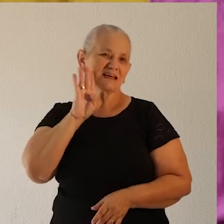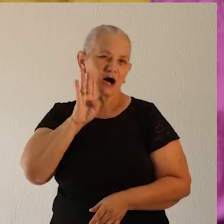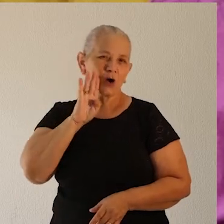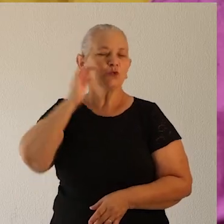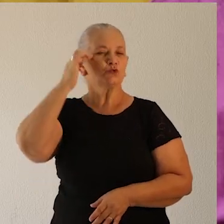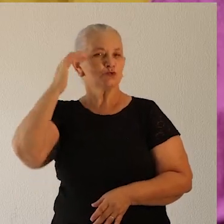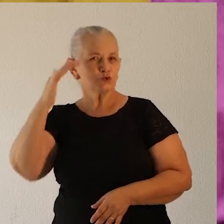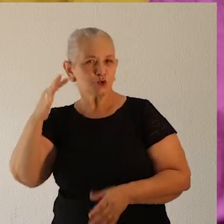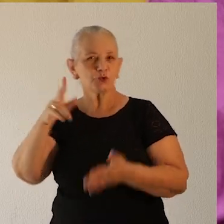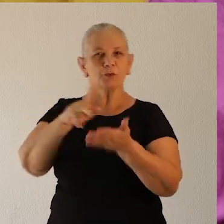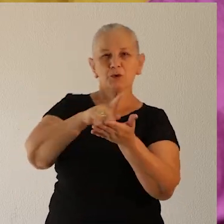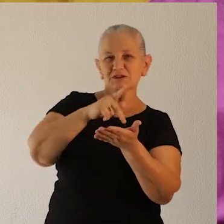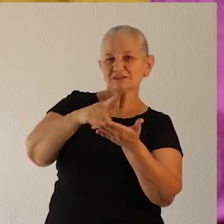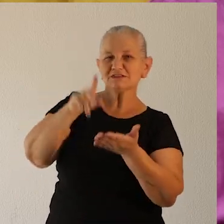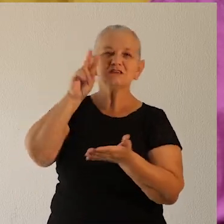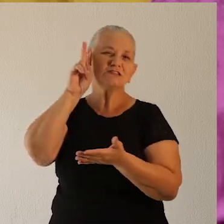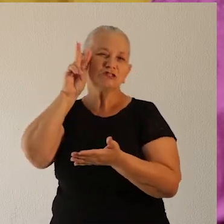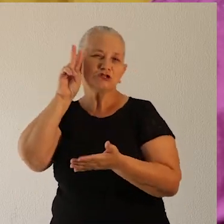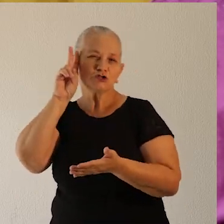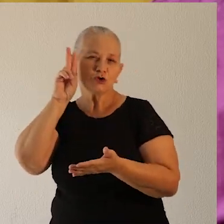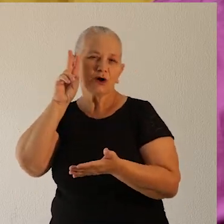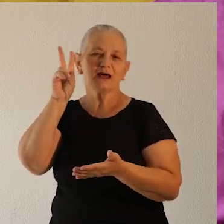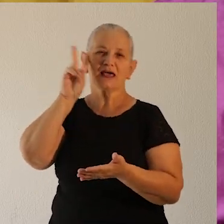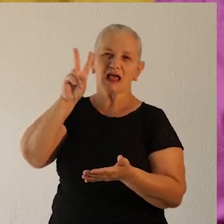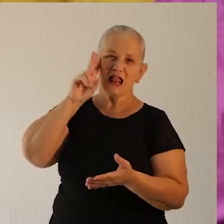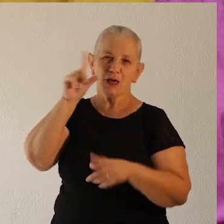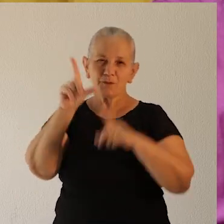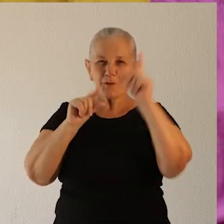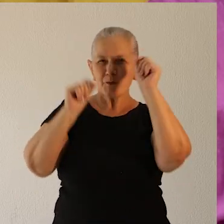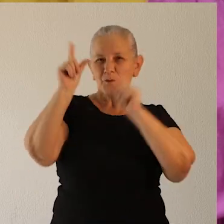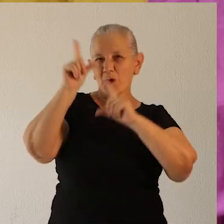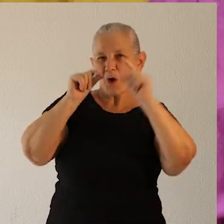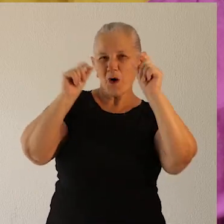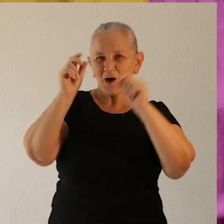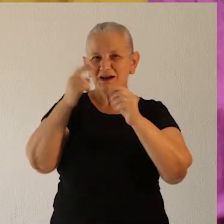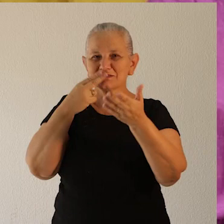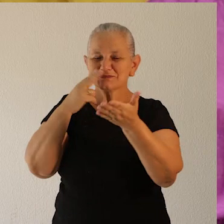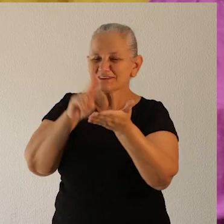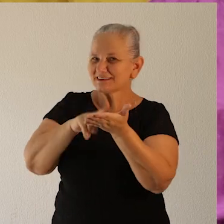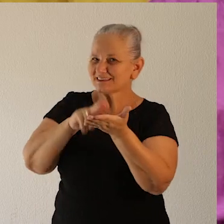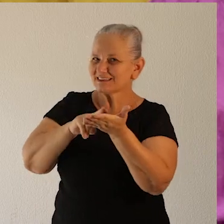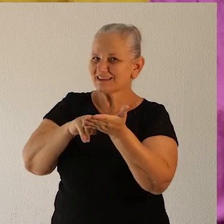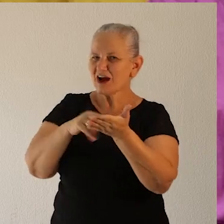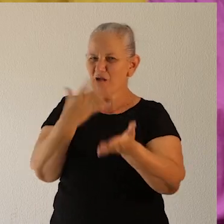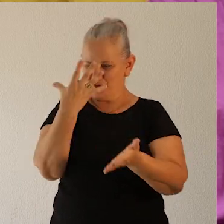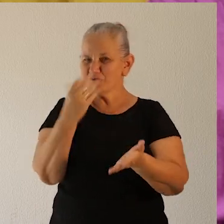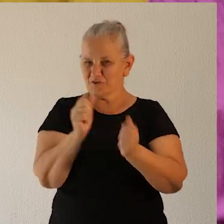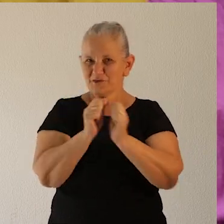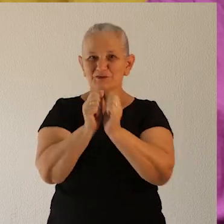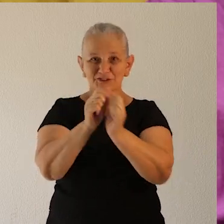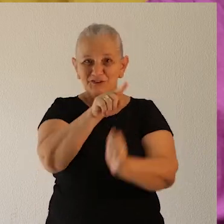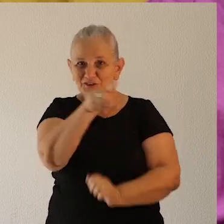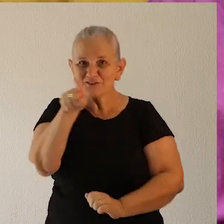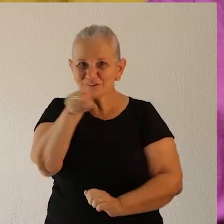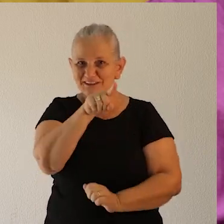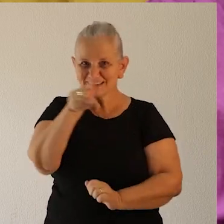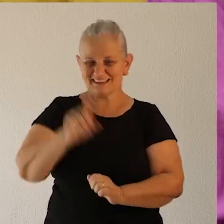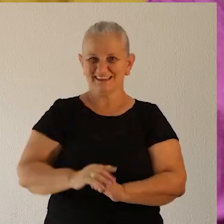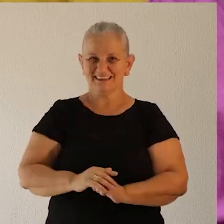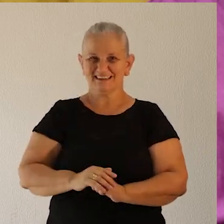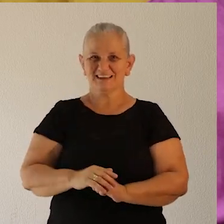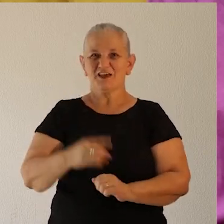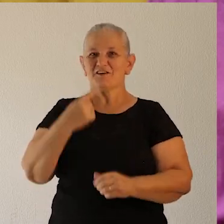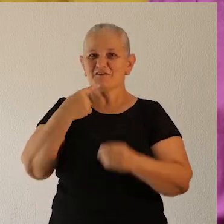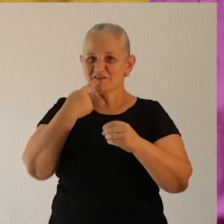musicadas, histórias e se lembra da pipoca, dos bilhetinhos. Vamos juntos com vocês mergulharmos no mundo da poesia e